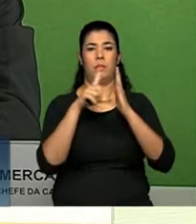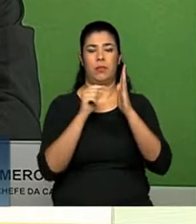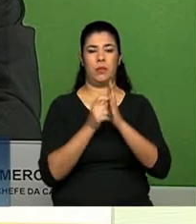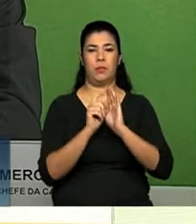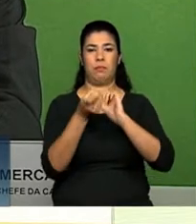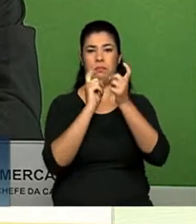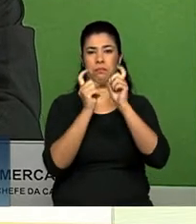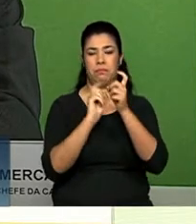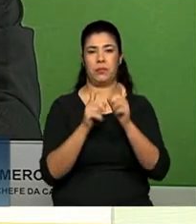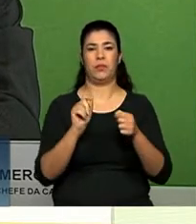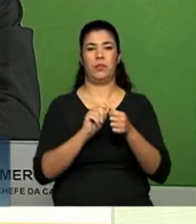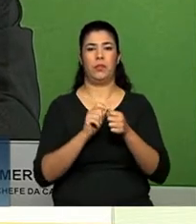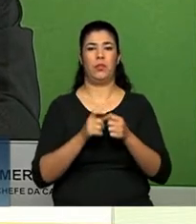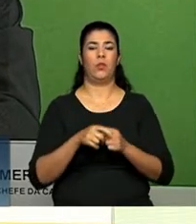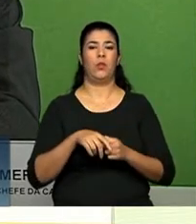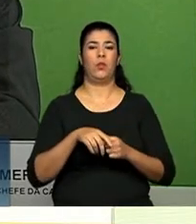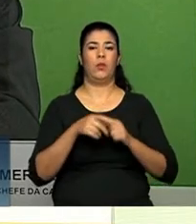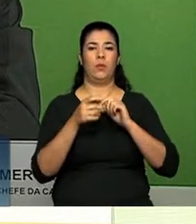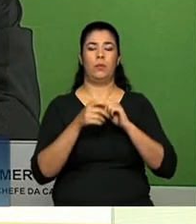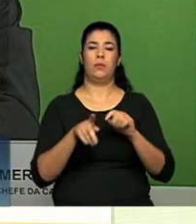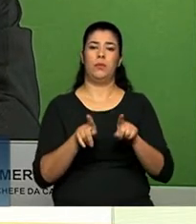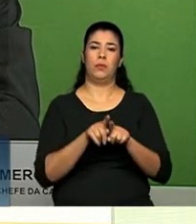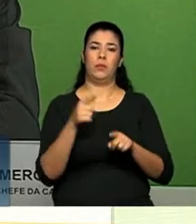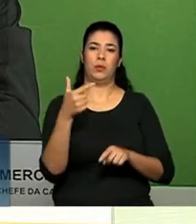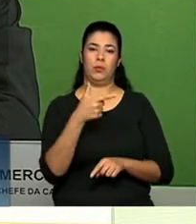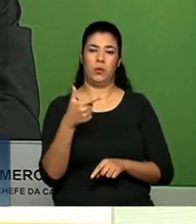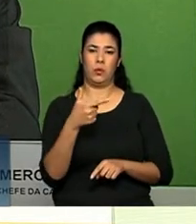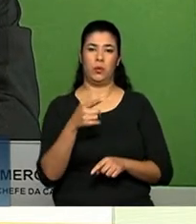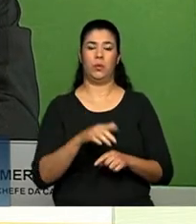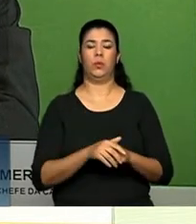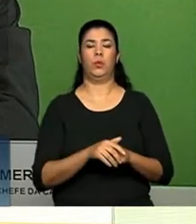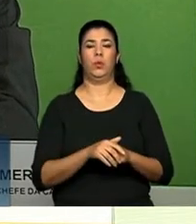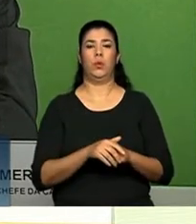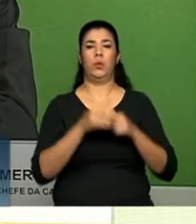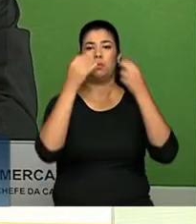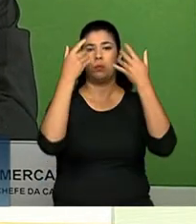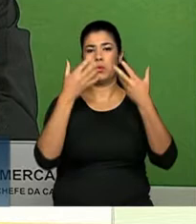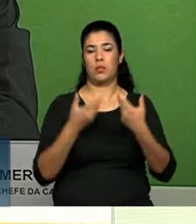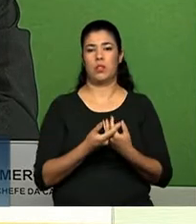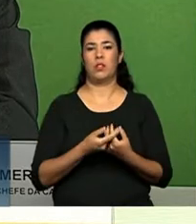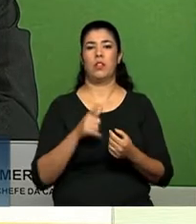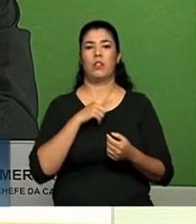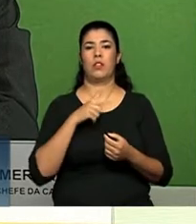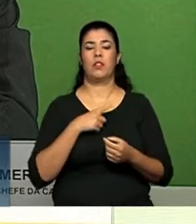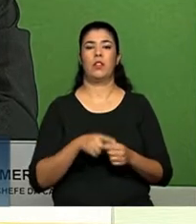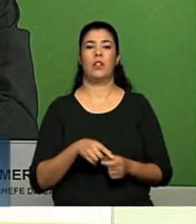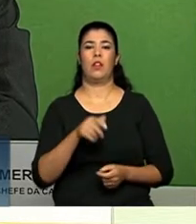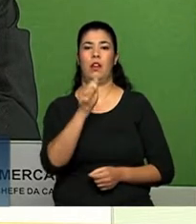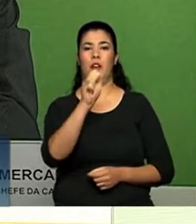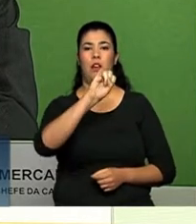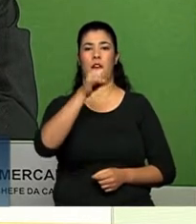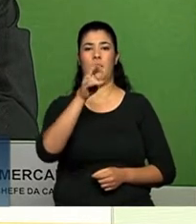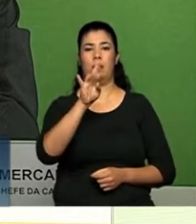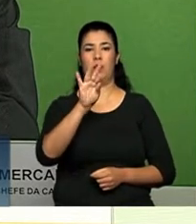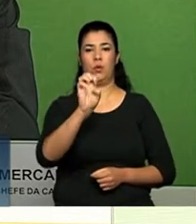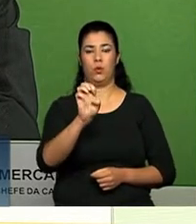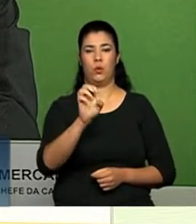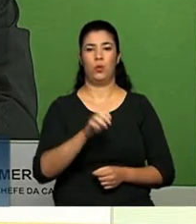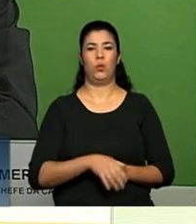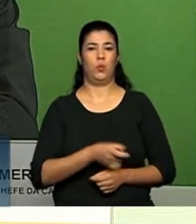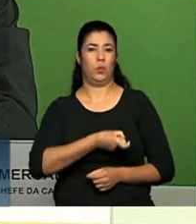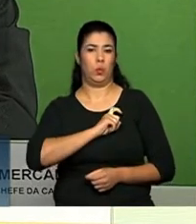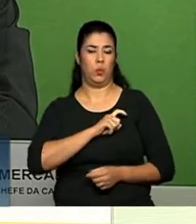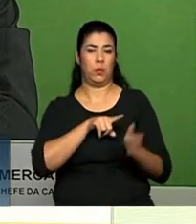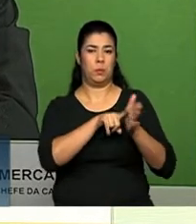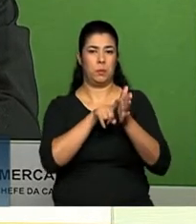Fazenda. Segundo comentário que eu queria fazer é em relação ao ajuste fiscal. O governo